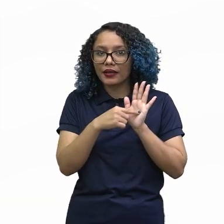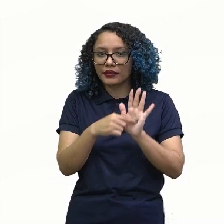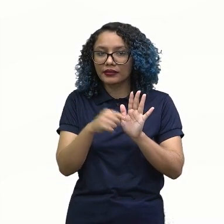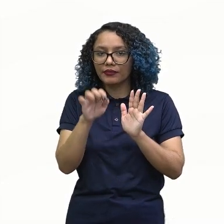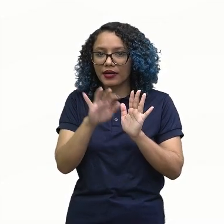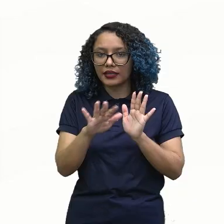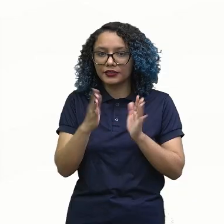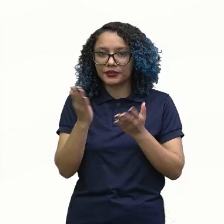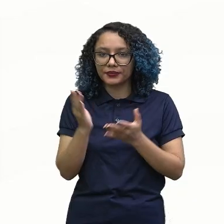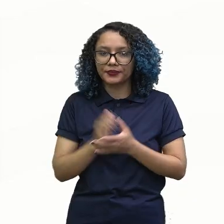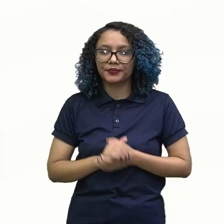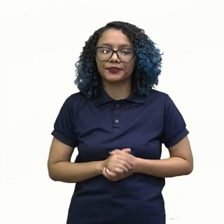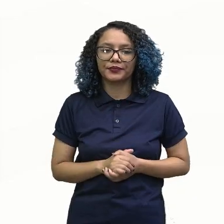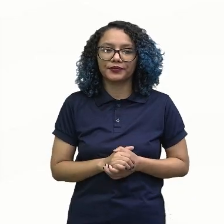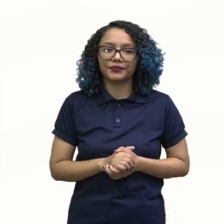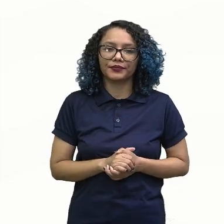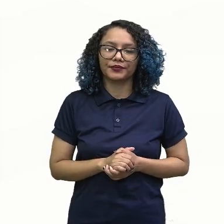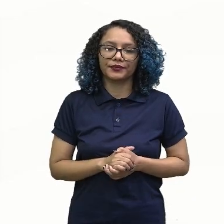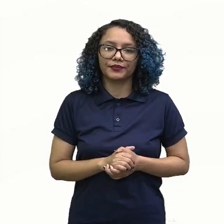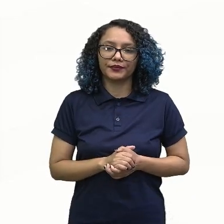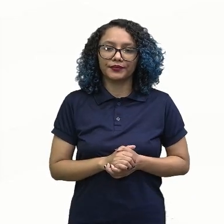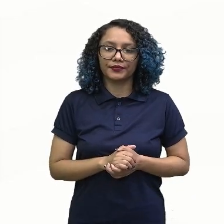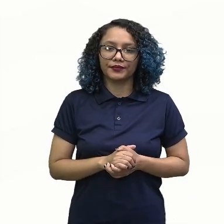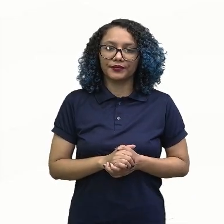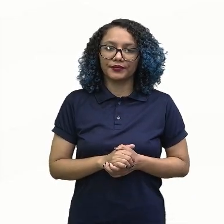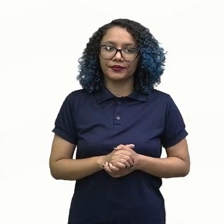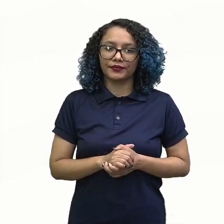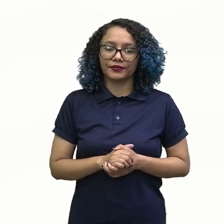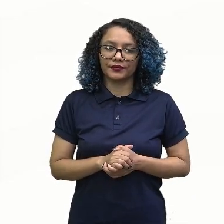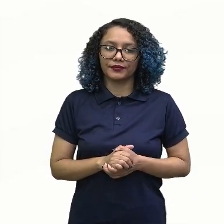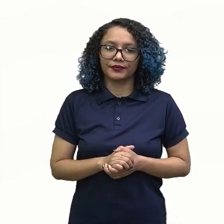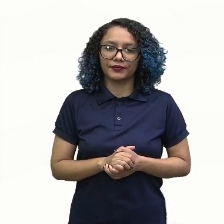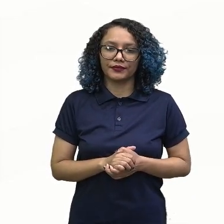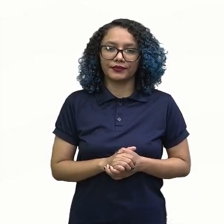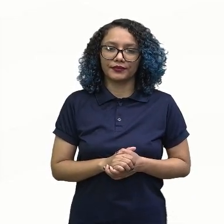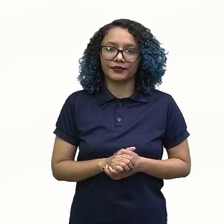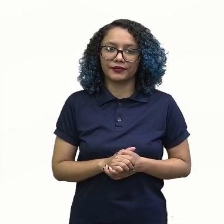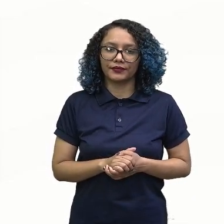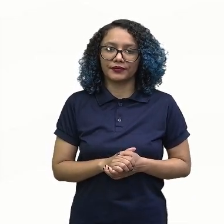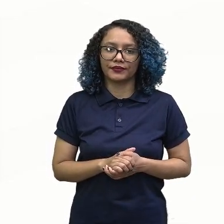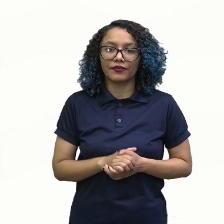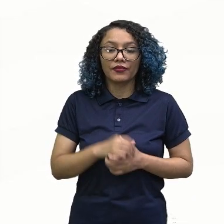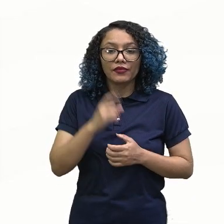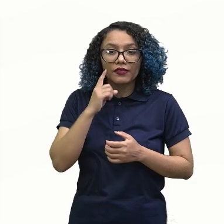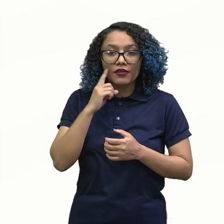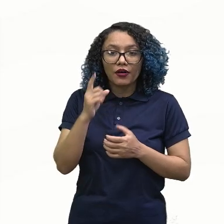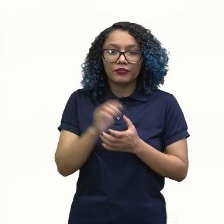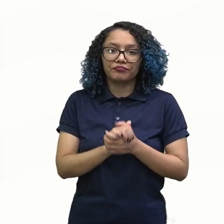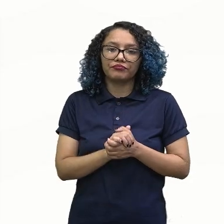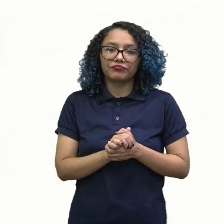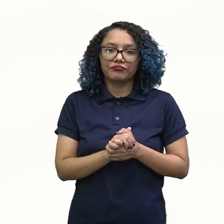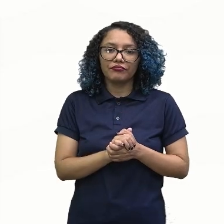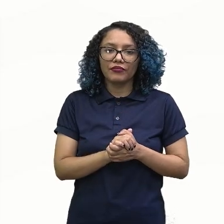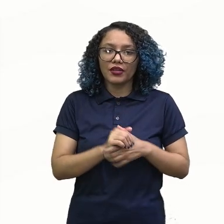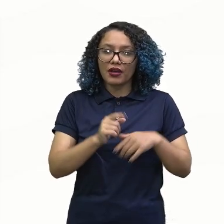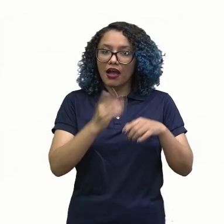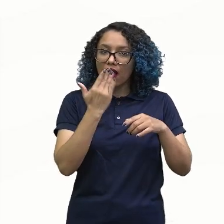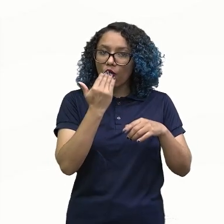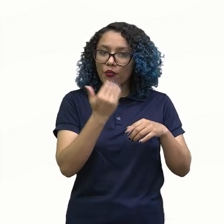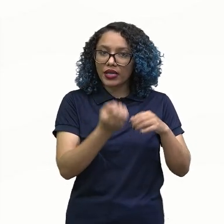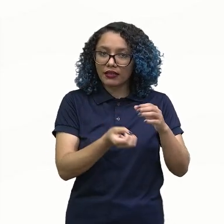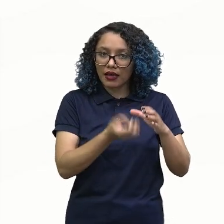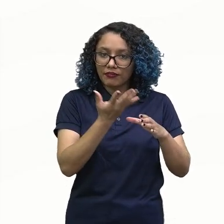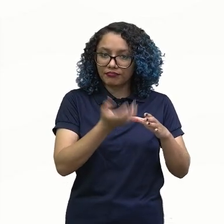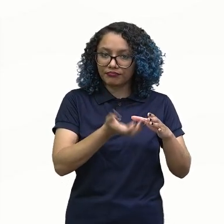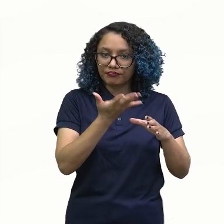só. Você tem aqui, ó, a produção de alimentos, temos aqui